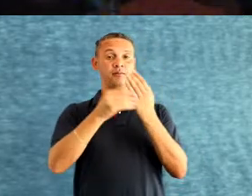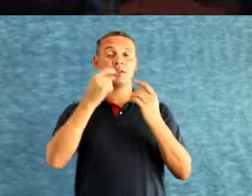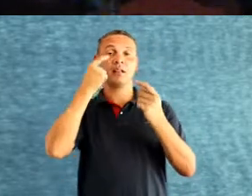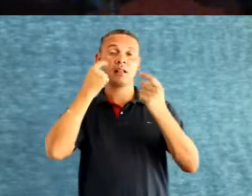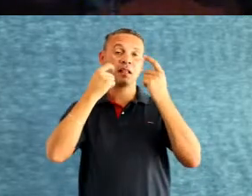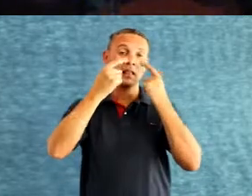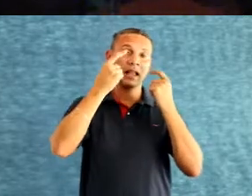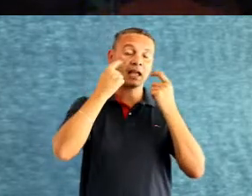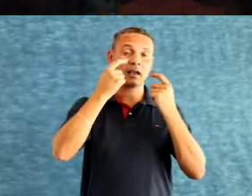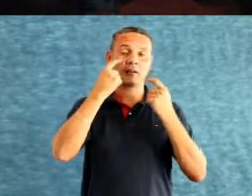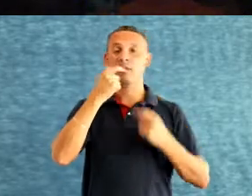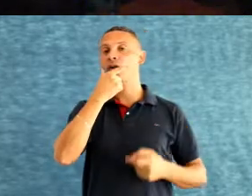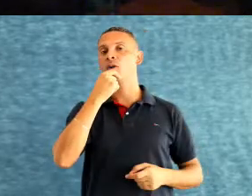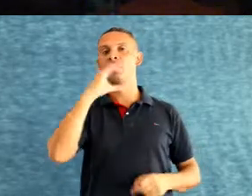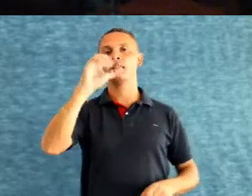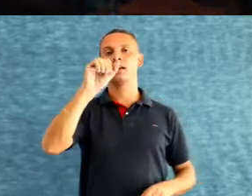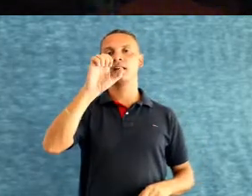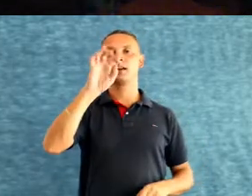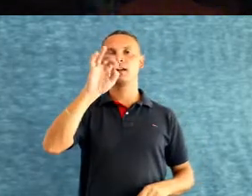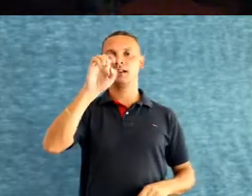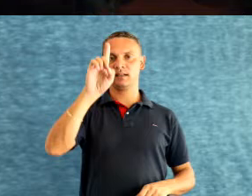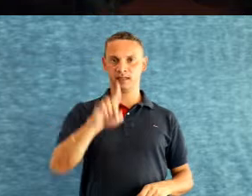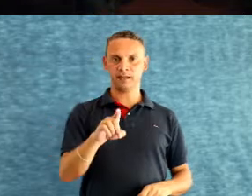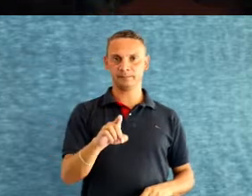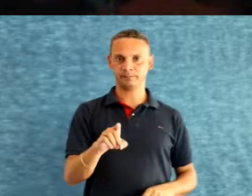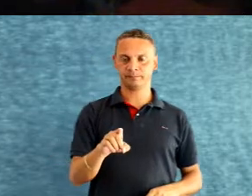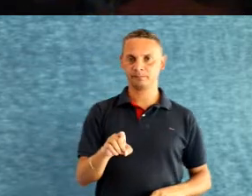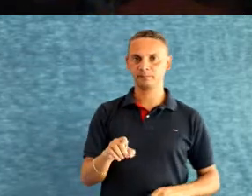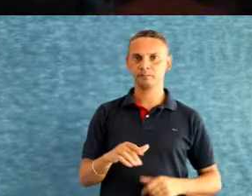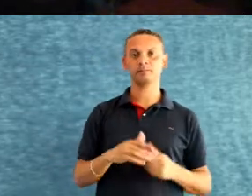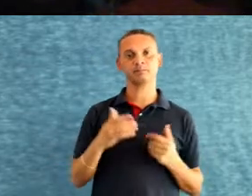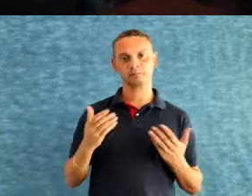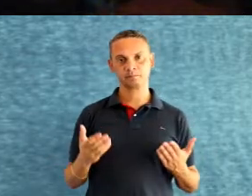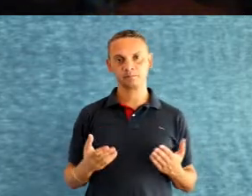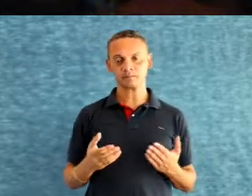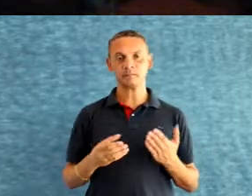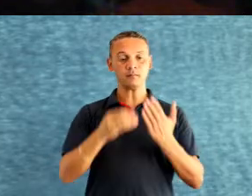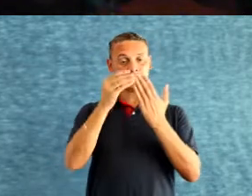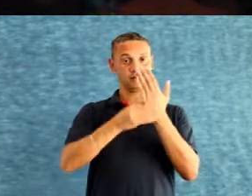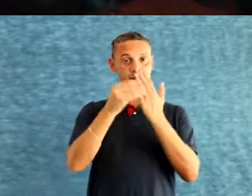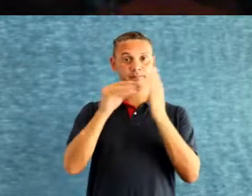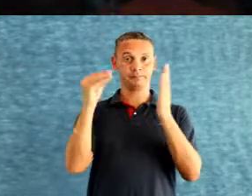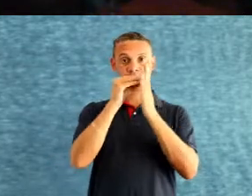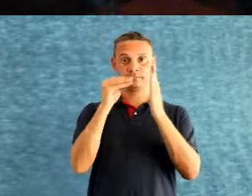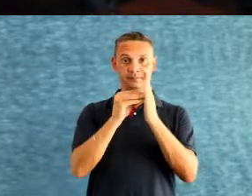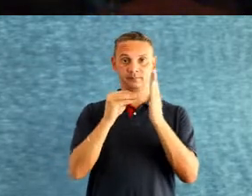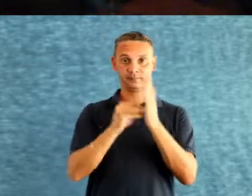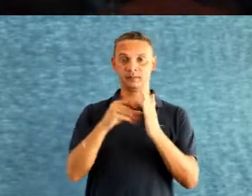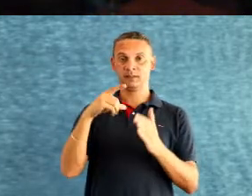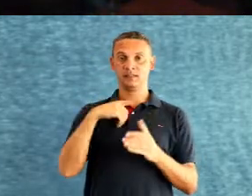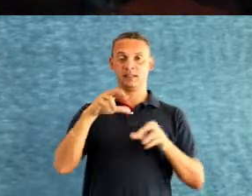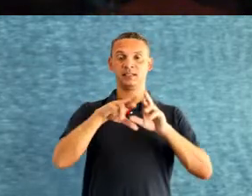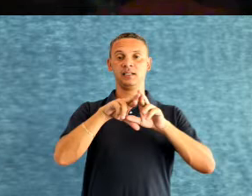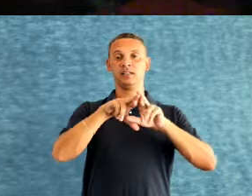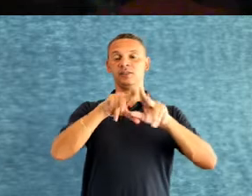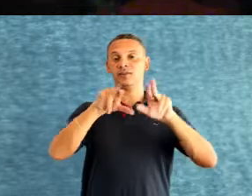a 3 anos na Itália, de 1871. Há registros, inclusive, de Inês Sabino, Oliveira